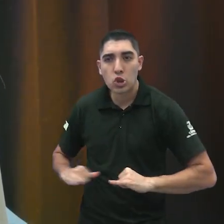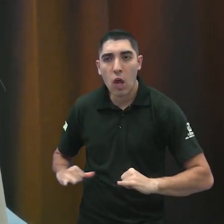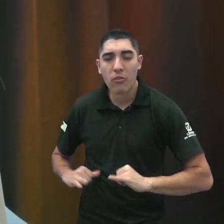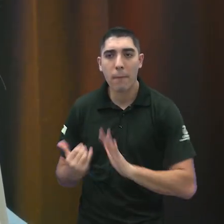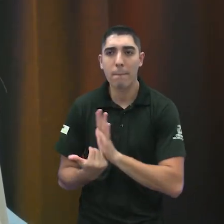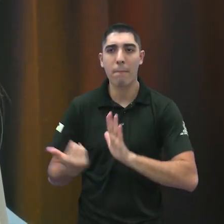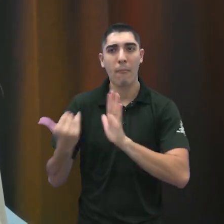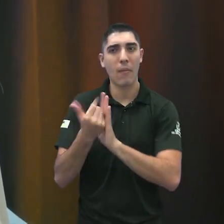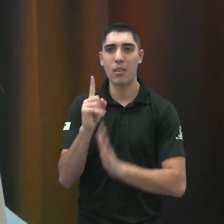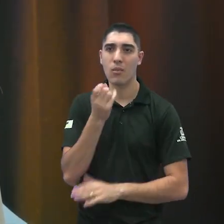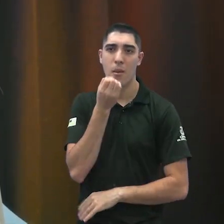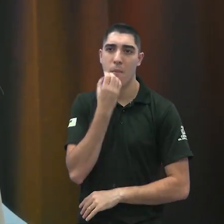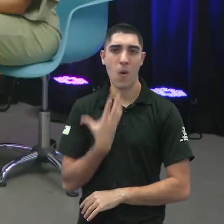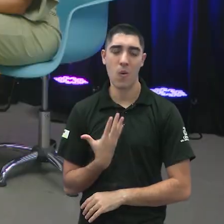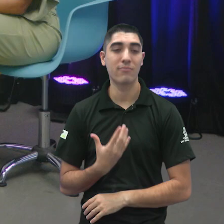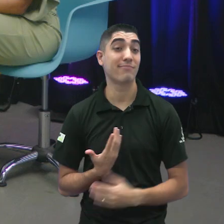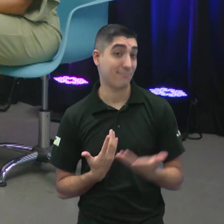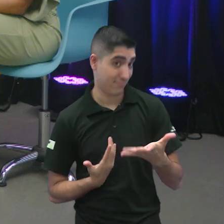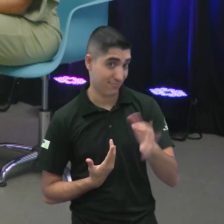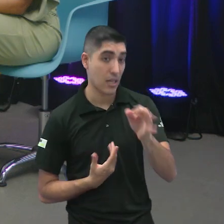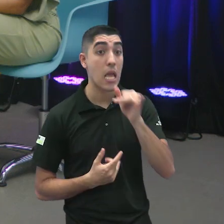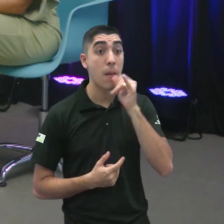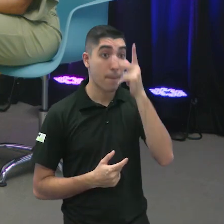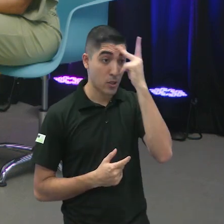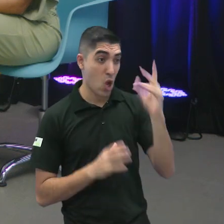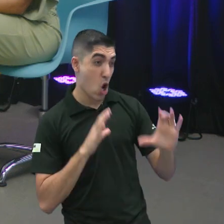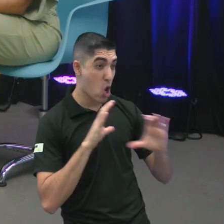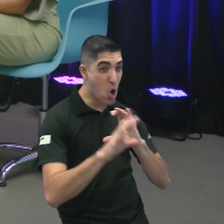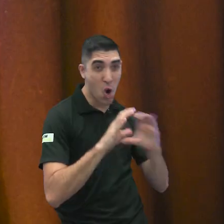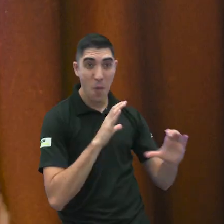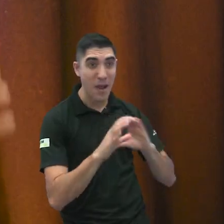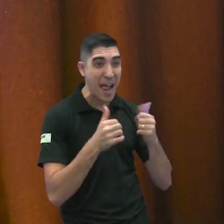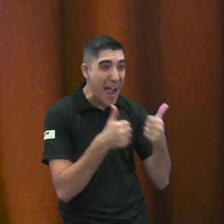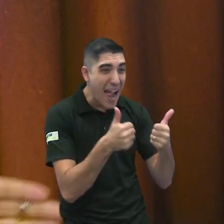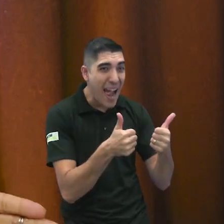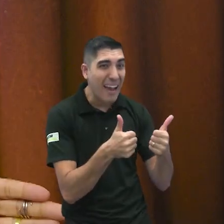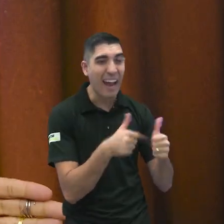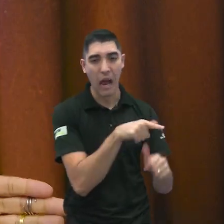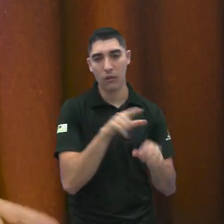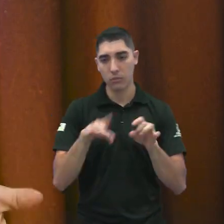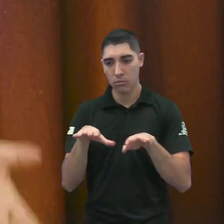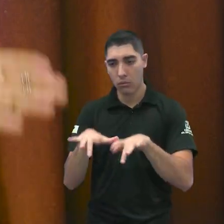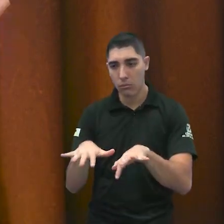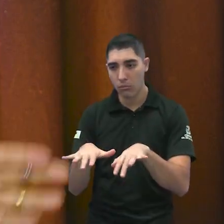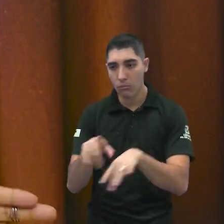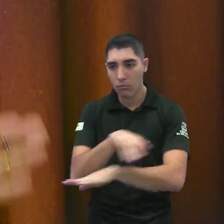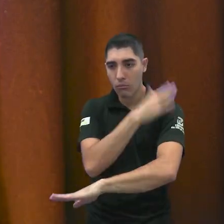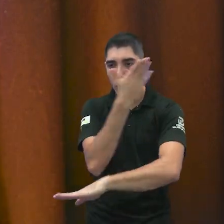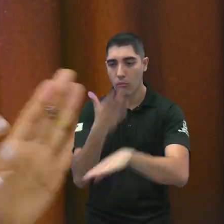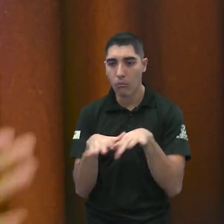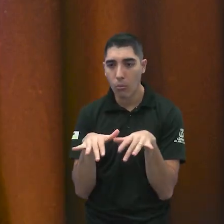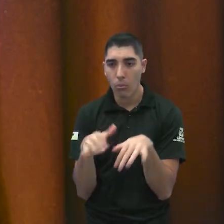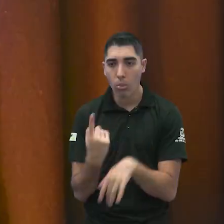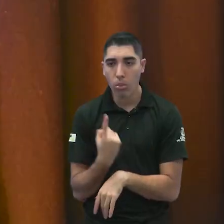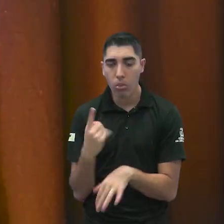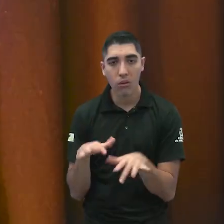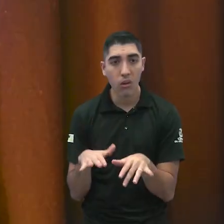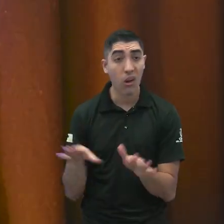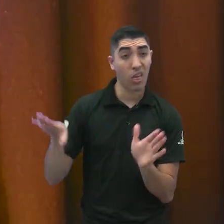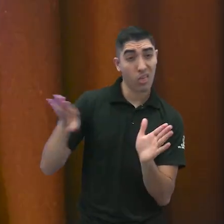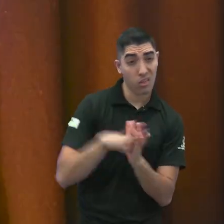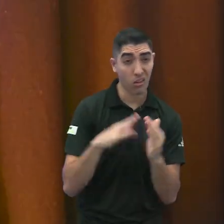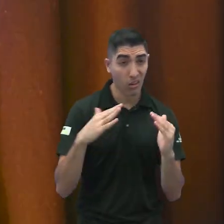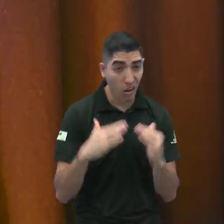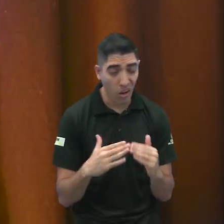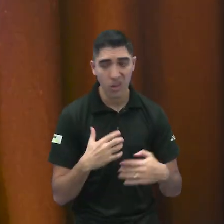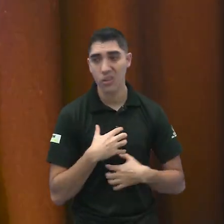ali de frente, né? Isso não é bom. Exato. Ou uma pessoa que é comunicadora, precisa de conexão, você bota ela de frente para um computador o dia inteiro para ficar sozinha ali. Ela vai